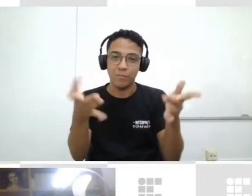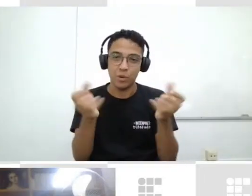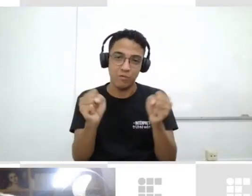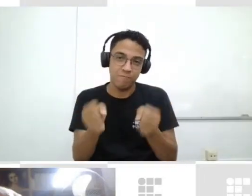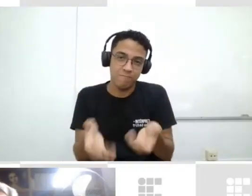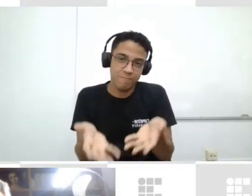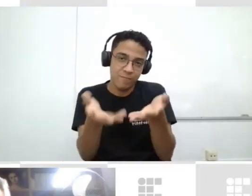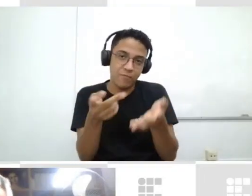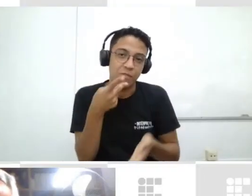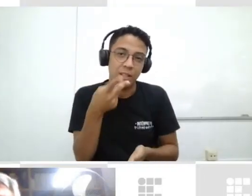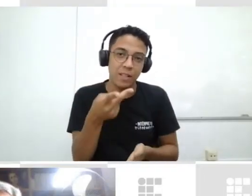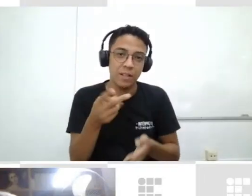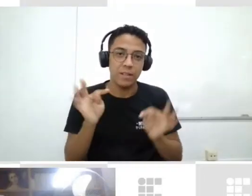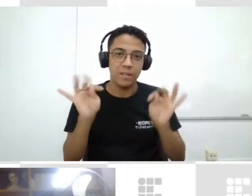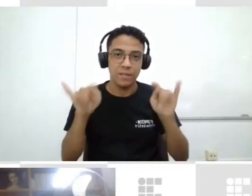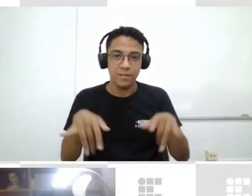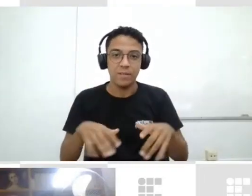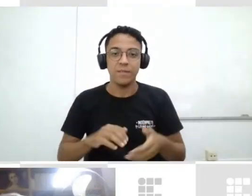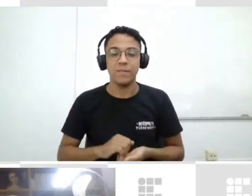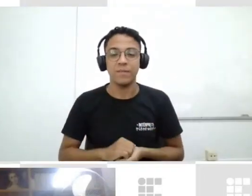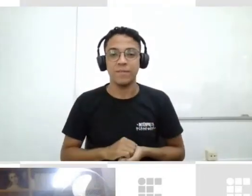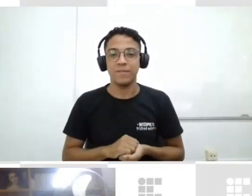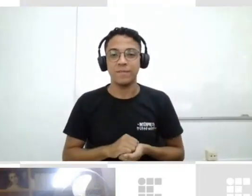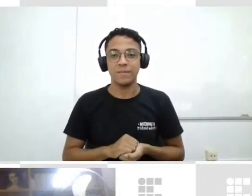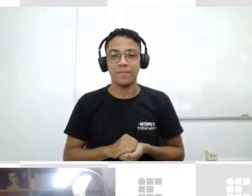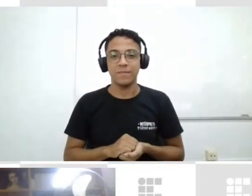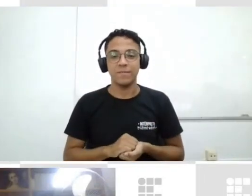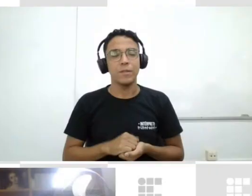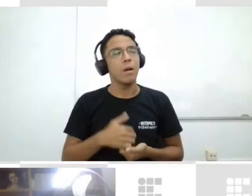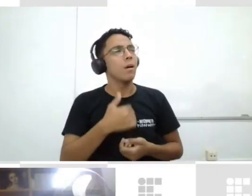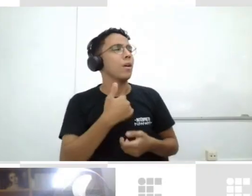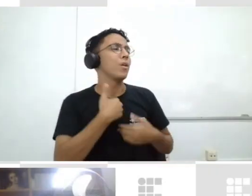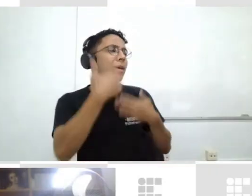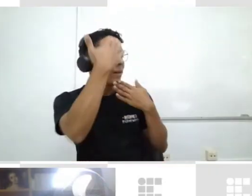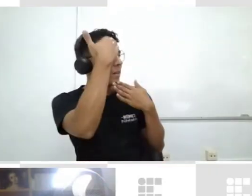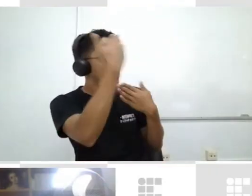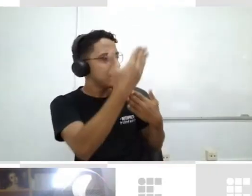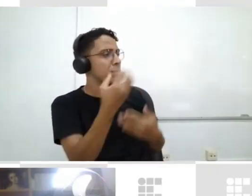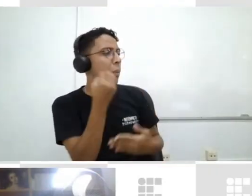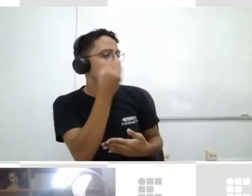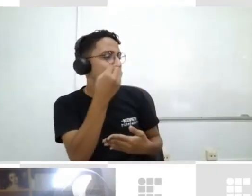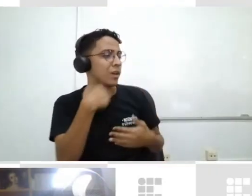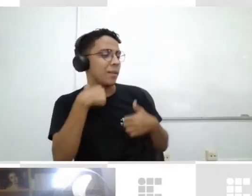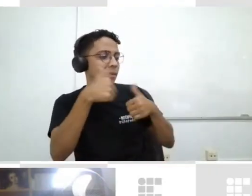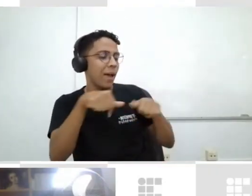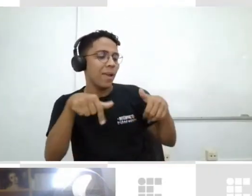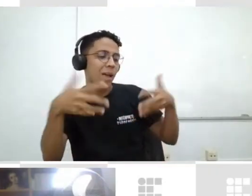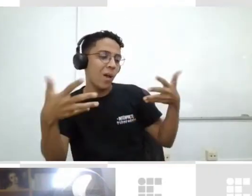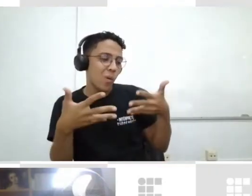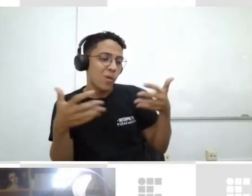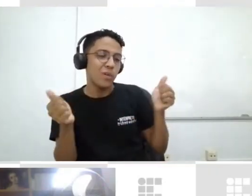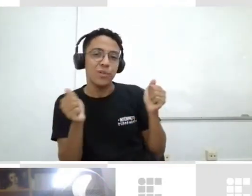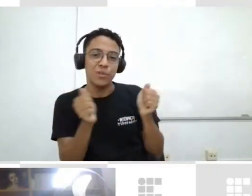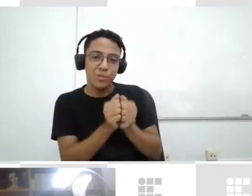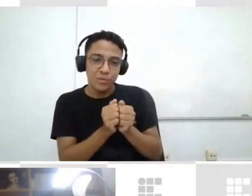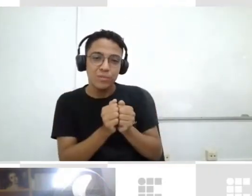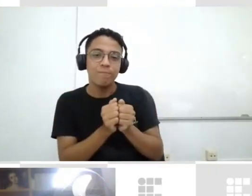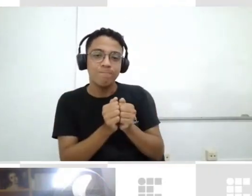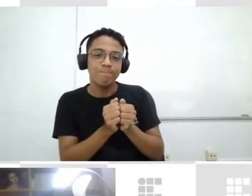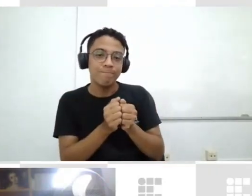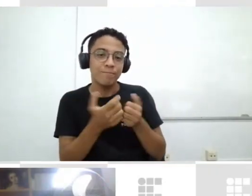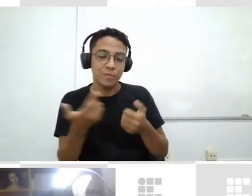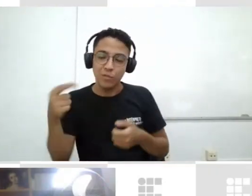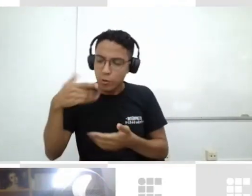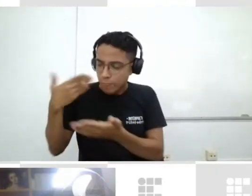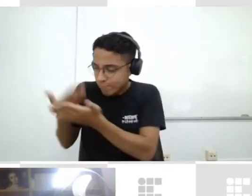gentileza. Olha, eu que agradeço muito por essa oportunidade, né? Essa é uma coisa, para isso que a gente